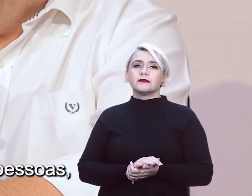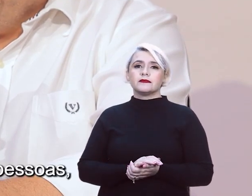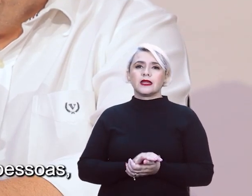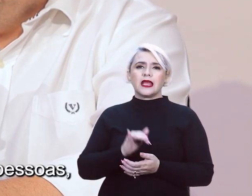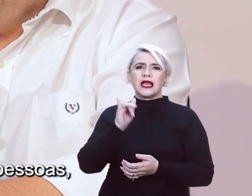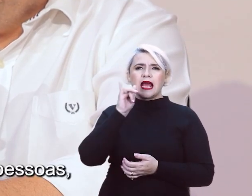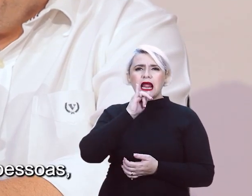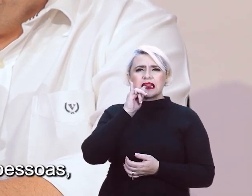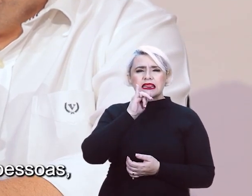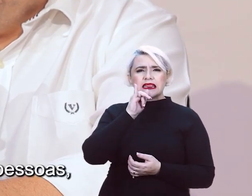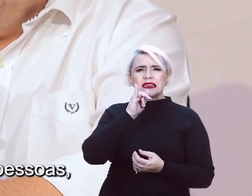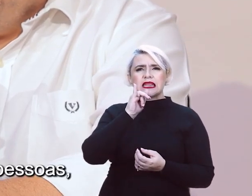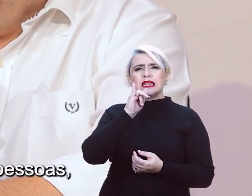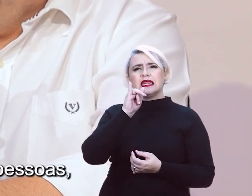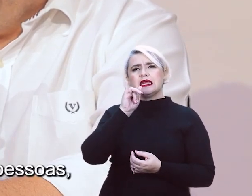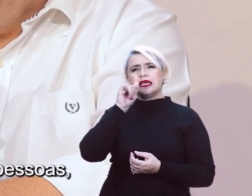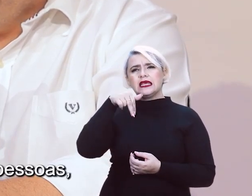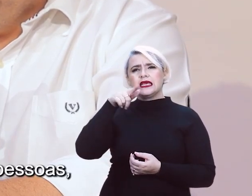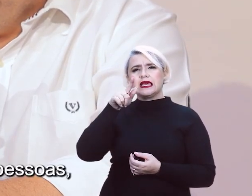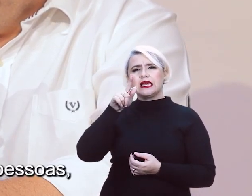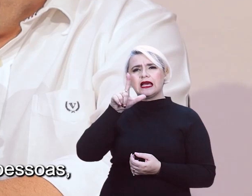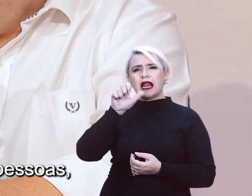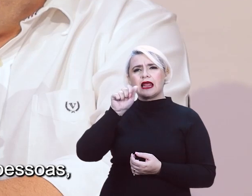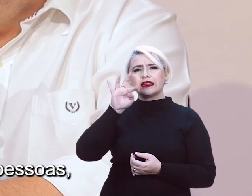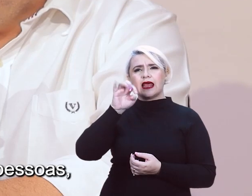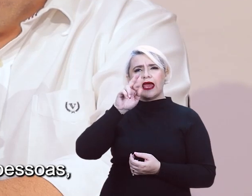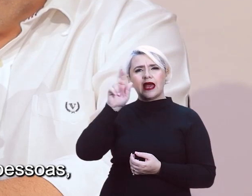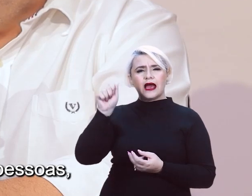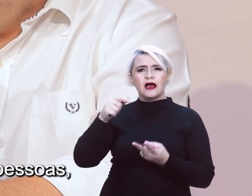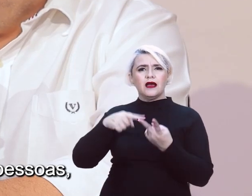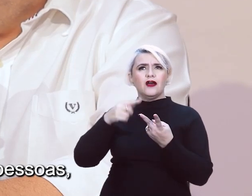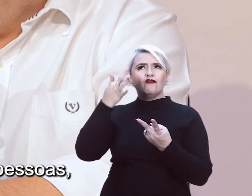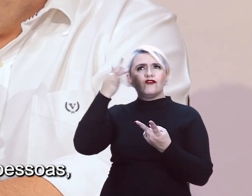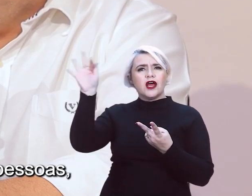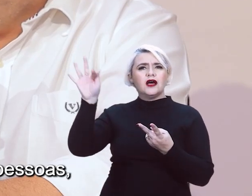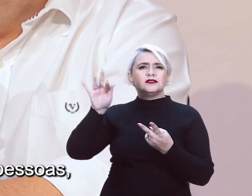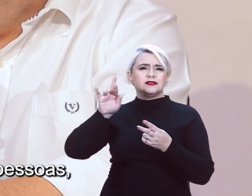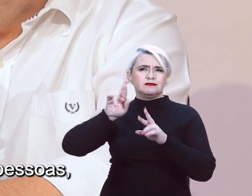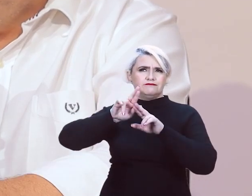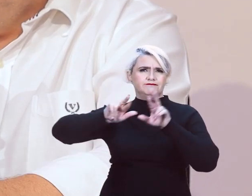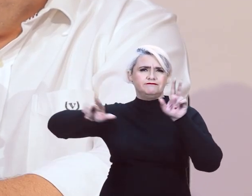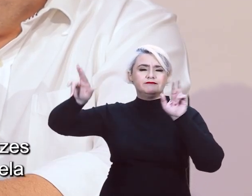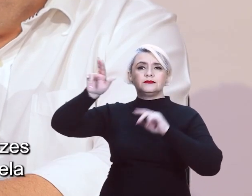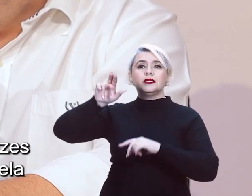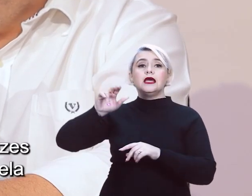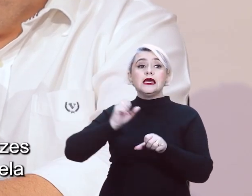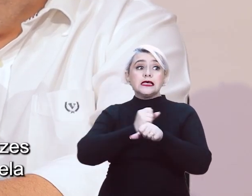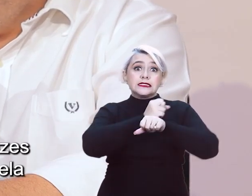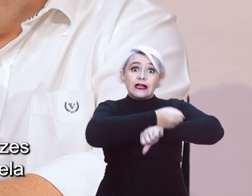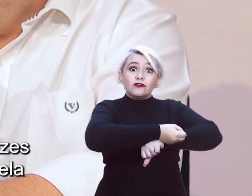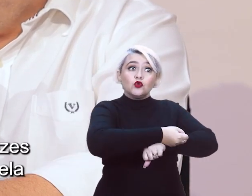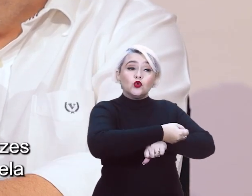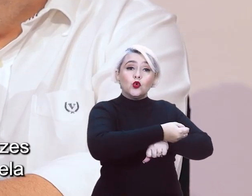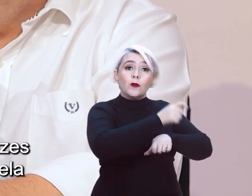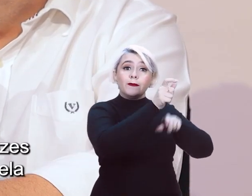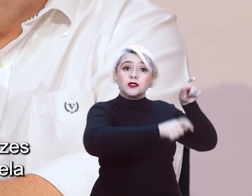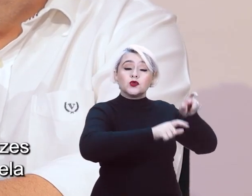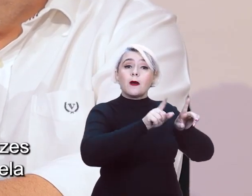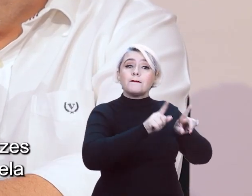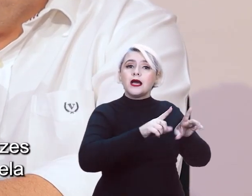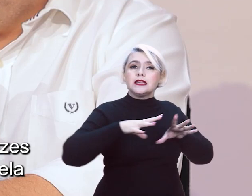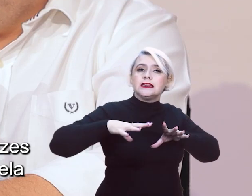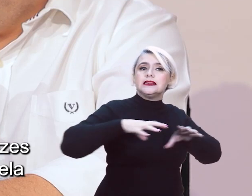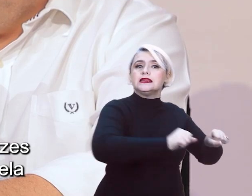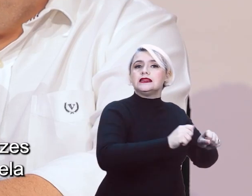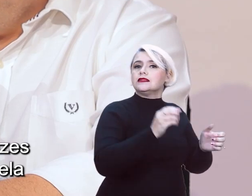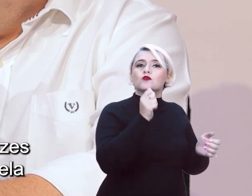Inglaterra, França, os países europeus, escravizaram pessoas, mas não dominaram. Muitas vezes